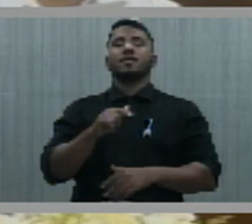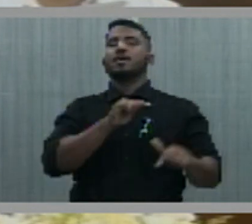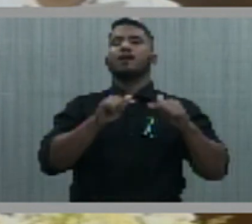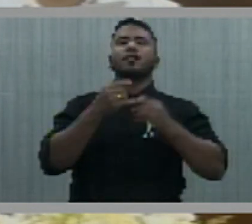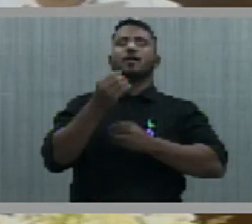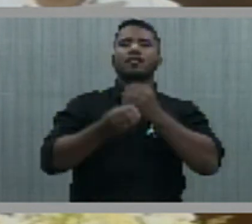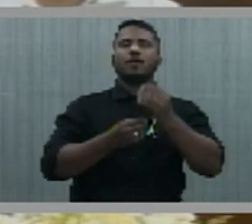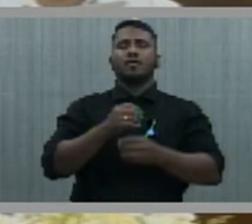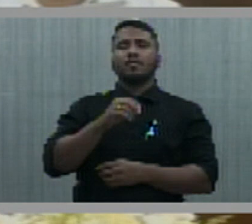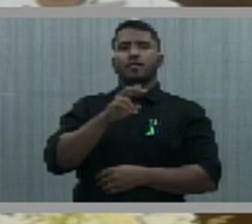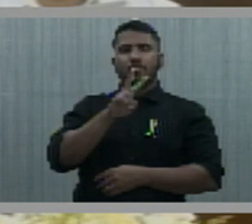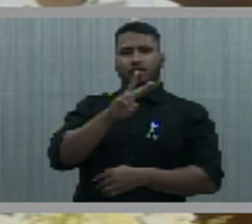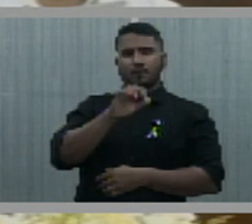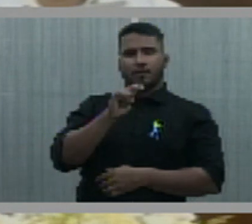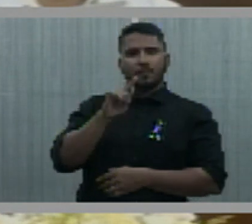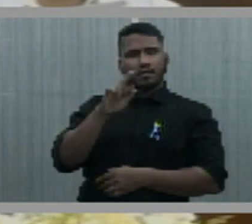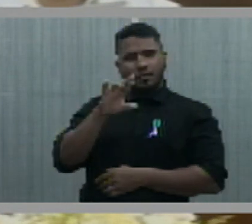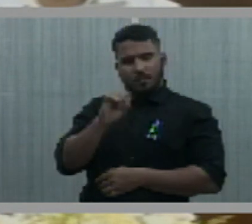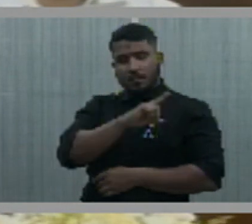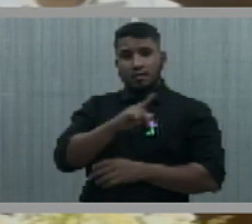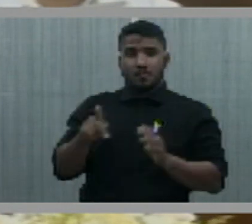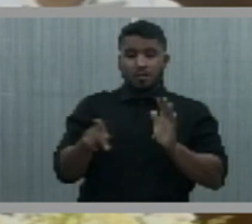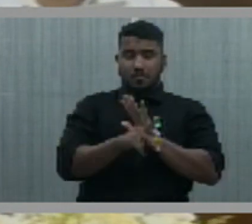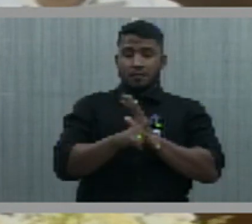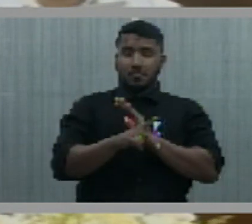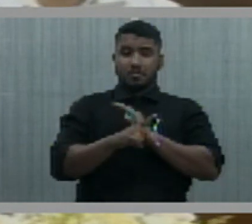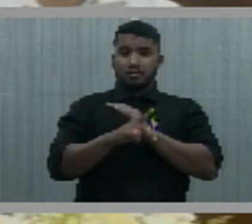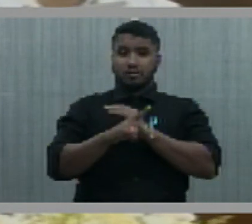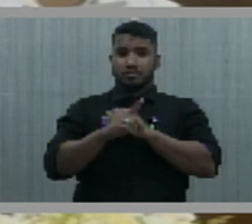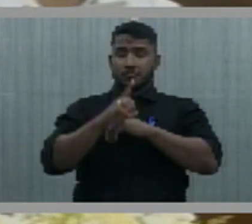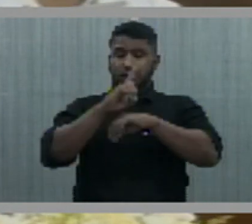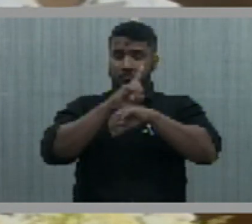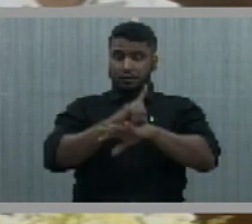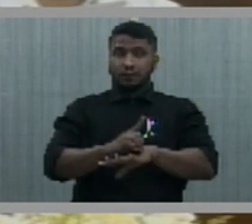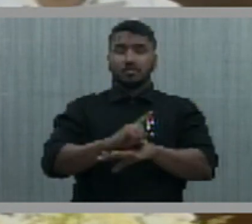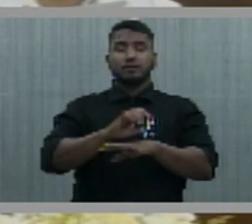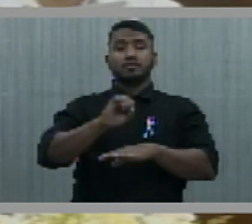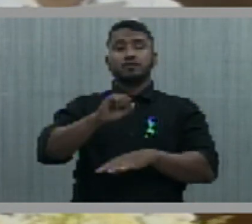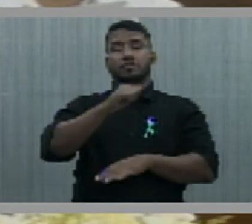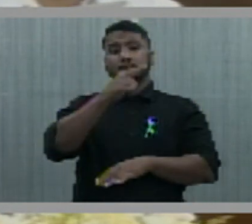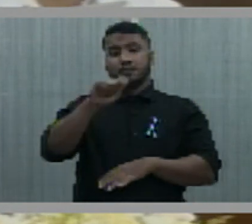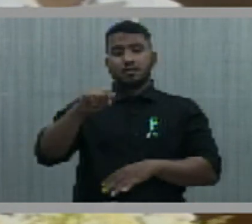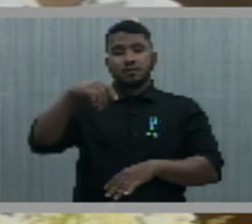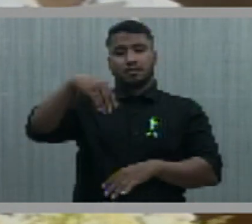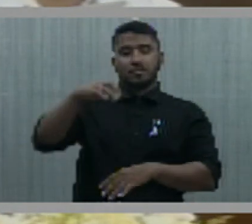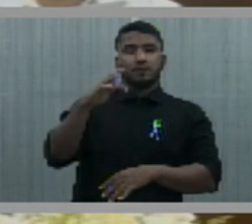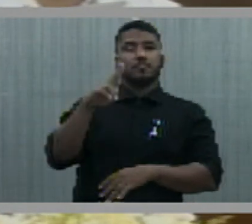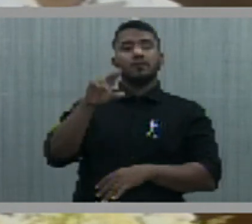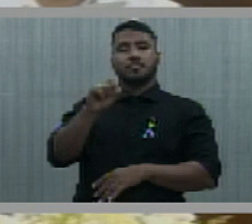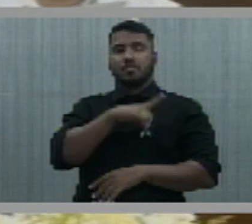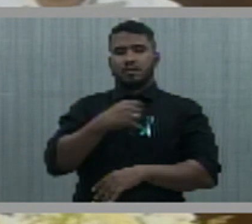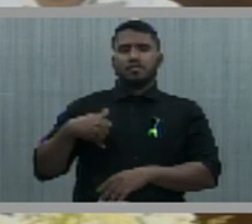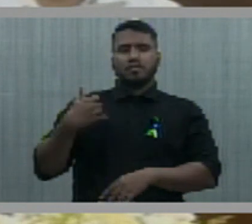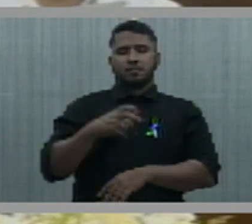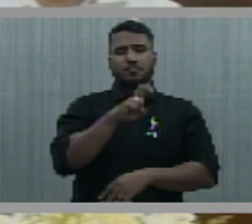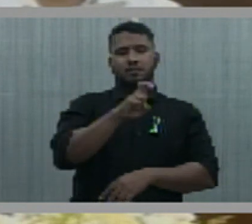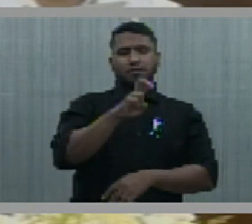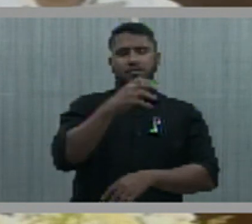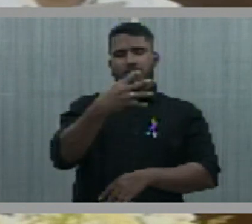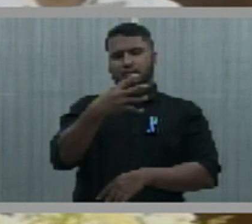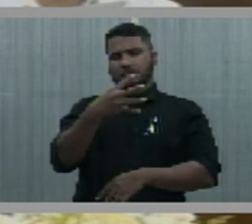de vigário-geral da Diocese de São Mateus e tinha 54 anos de